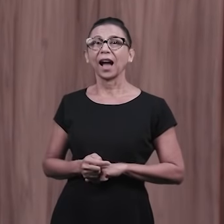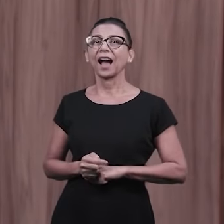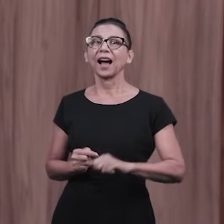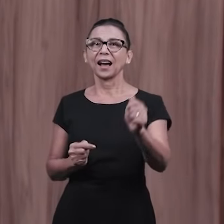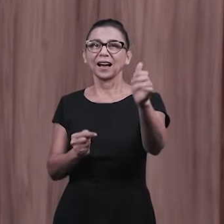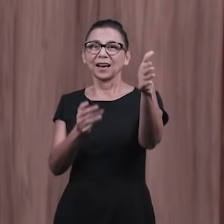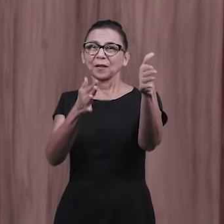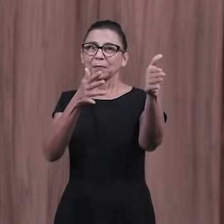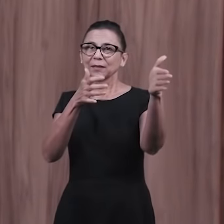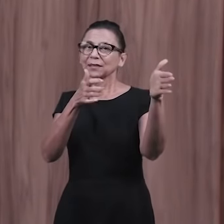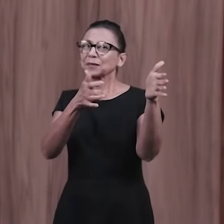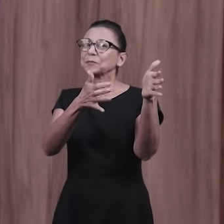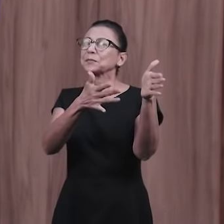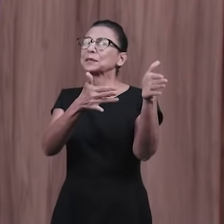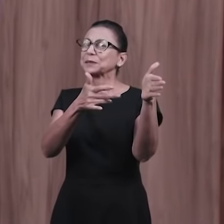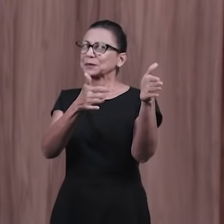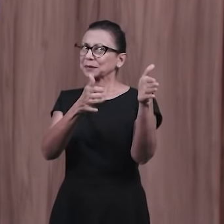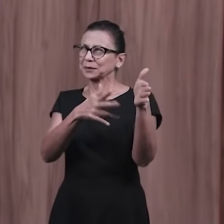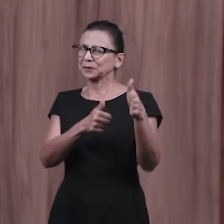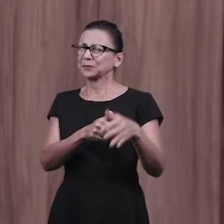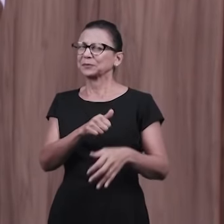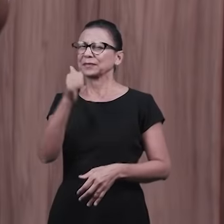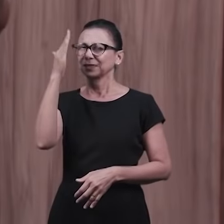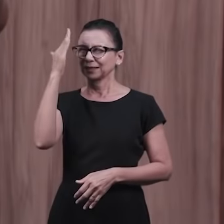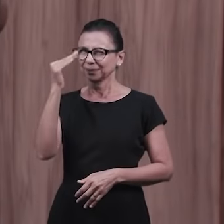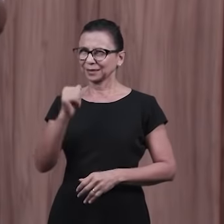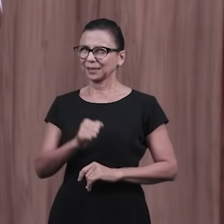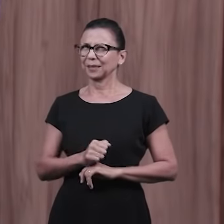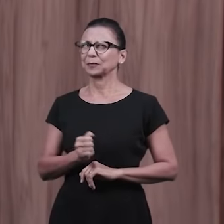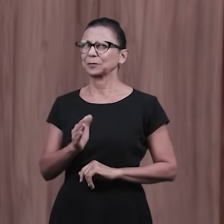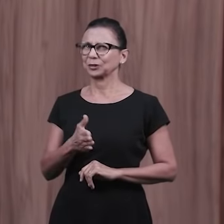Acho que vocês sabem quem é o servo. Quem é?